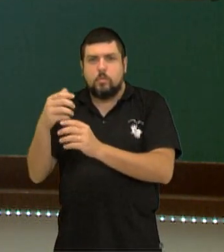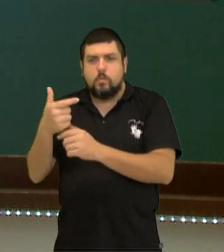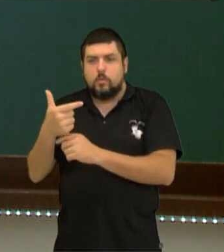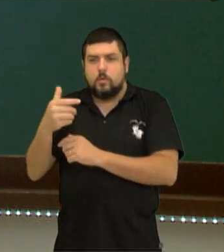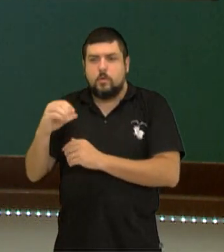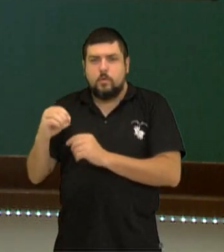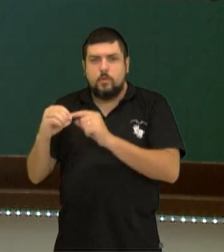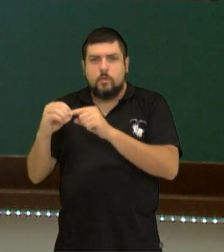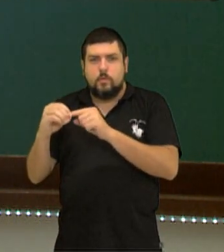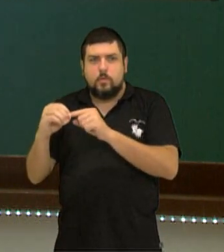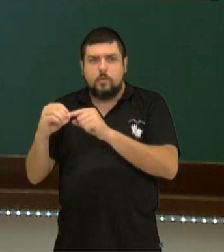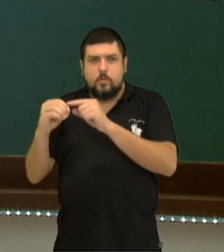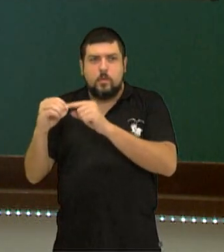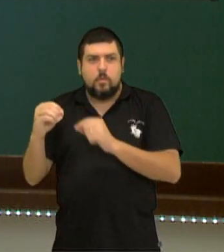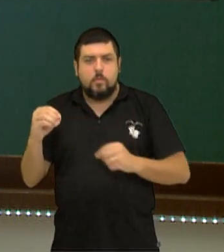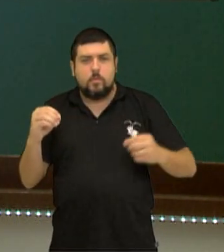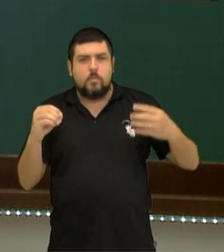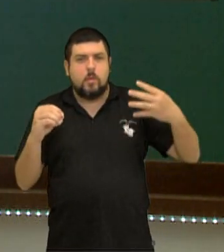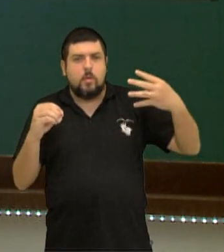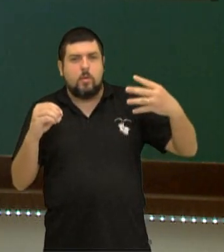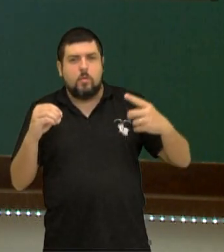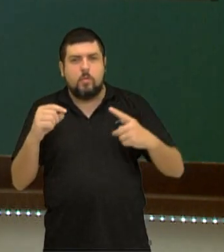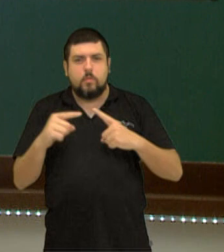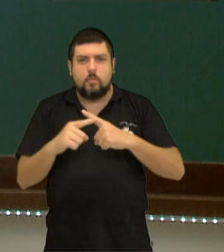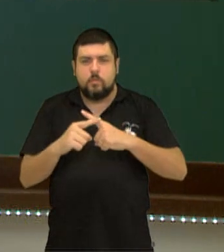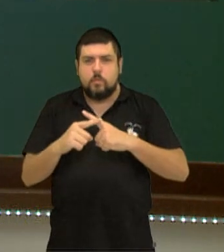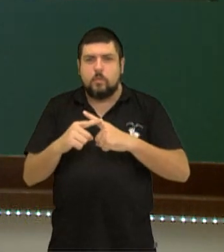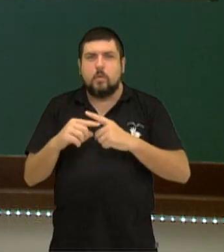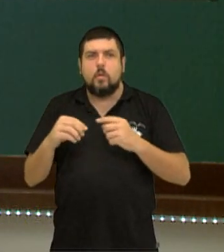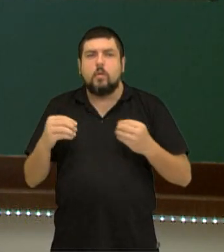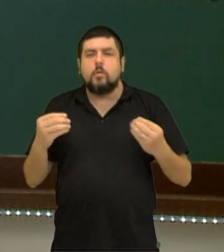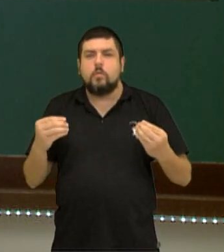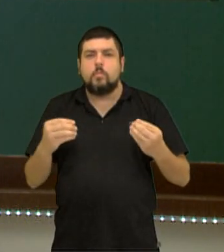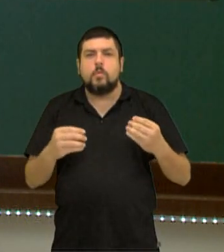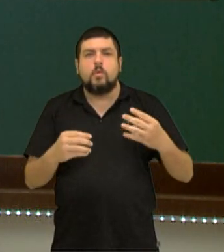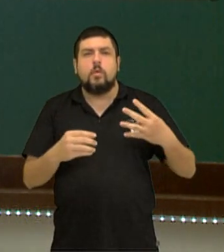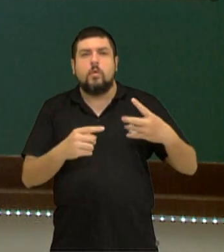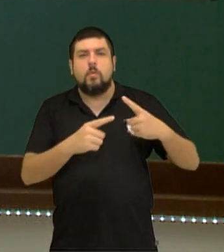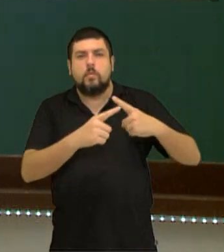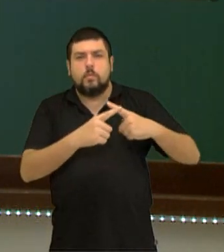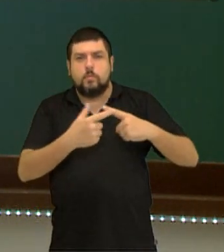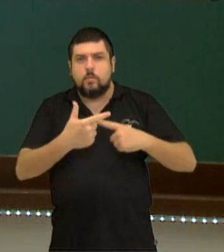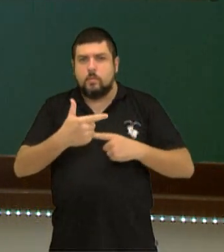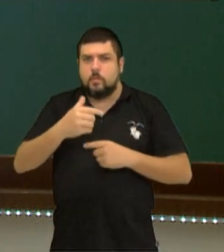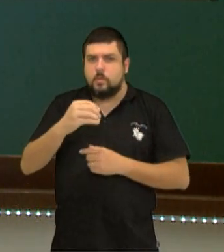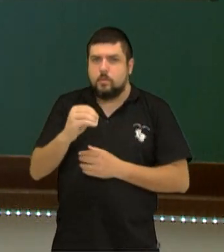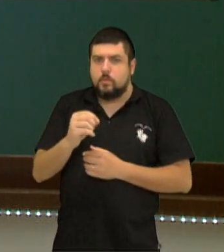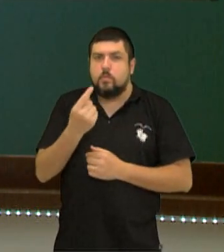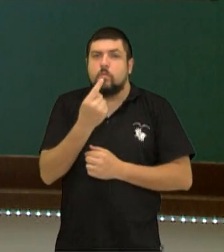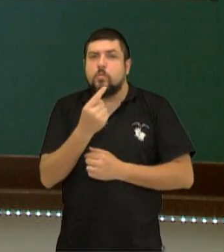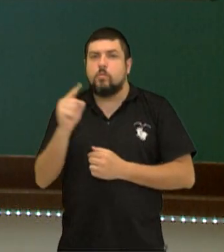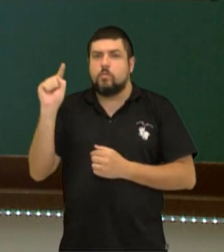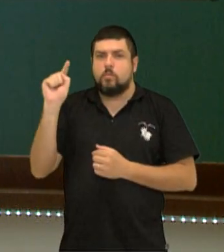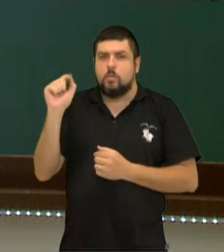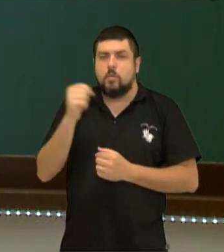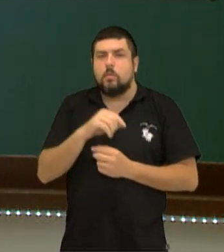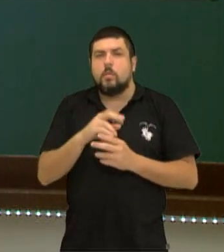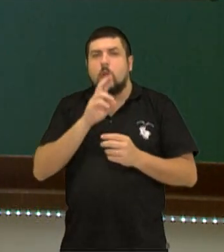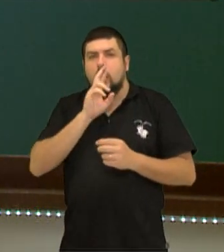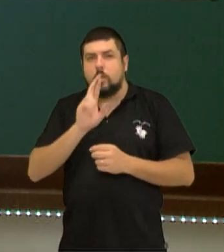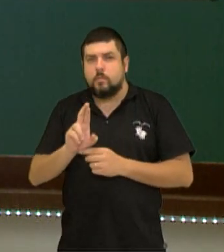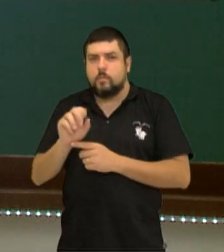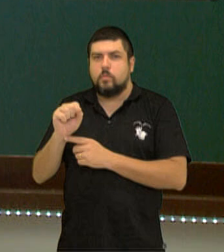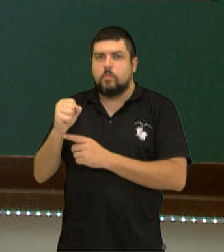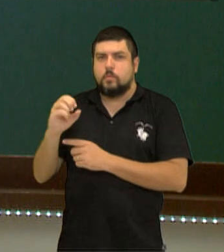nesse caso, como tem parênteses, eu faço a multiplicação por último. 4 vezes 20,